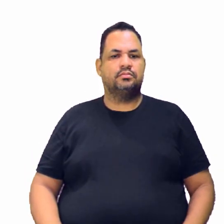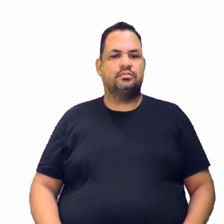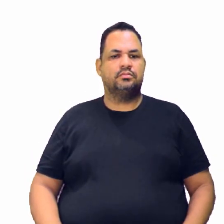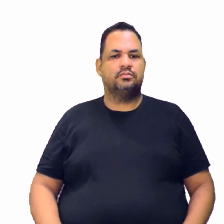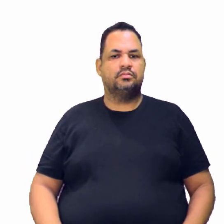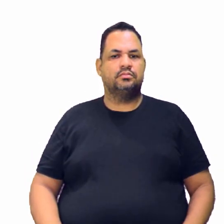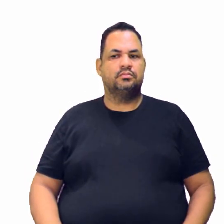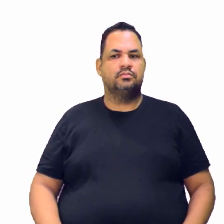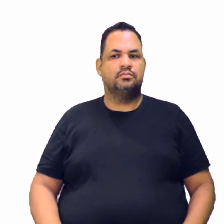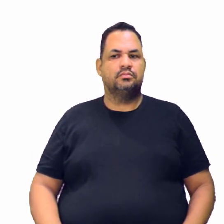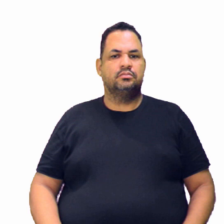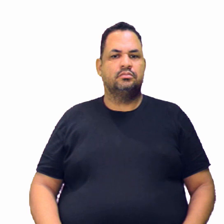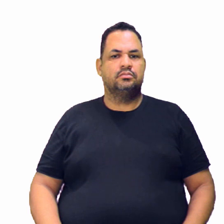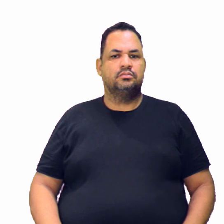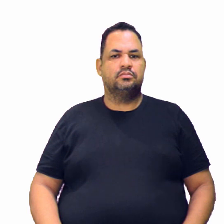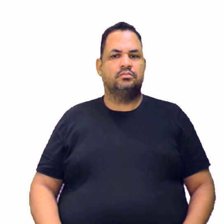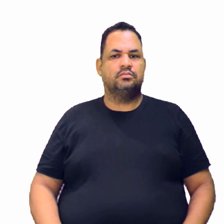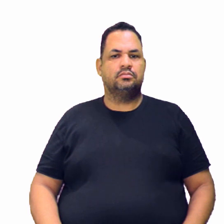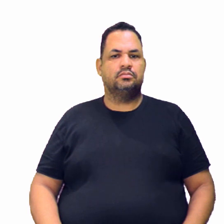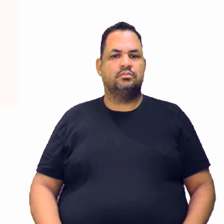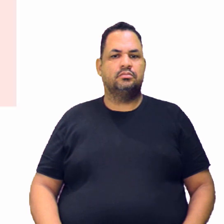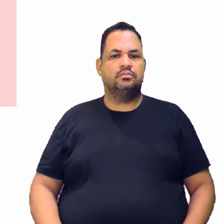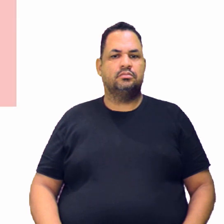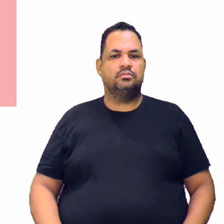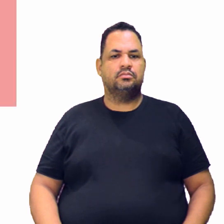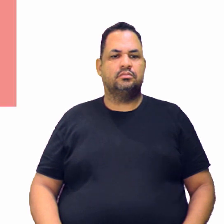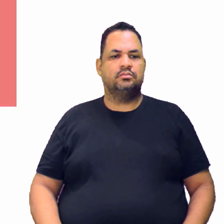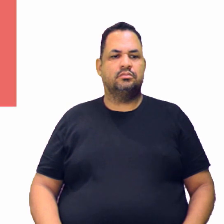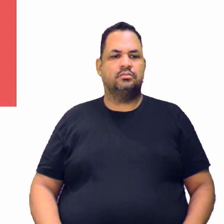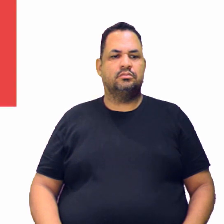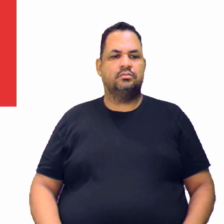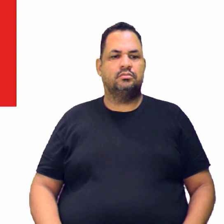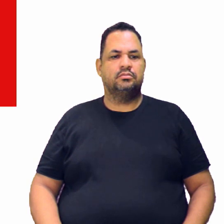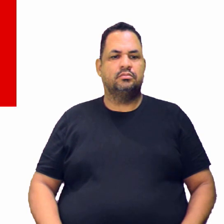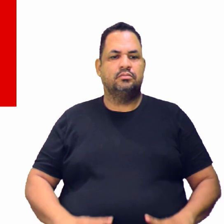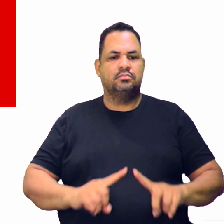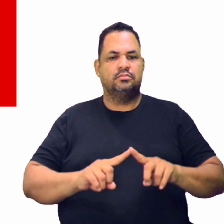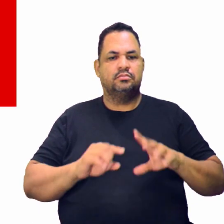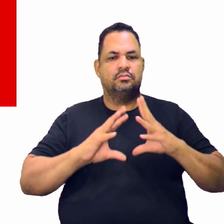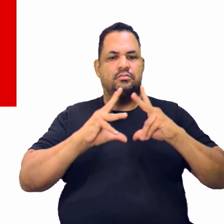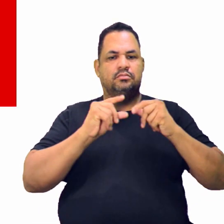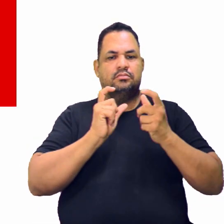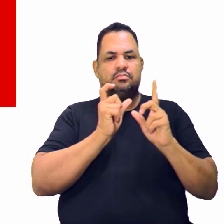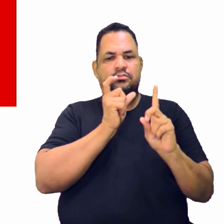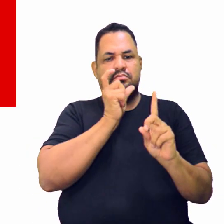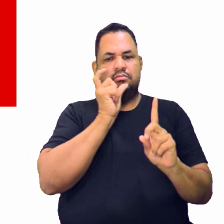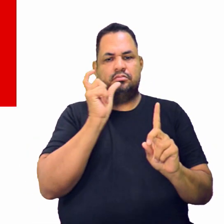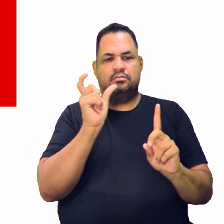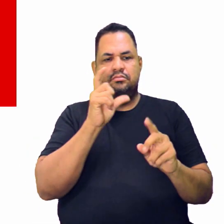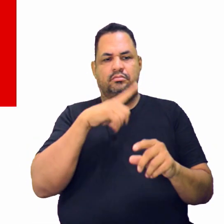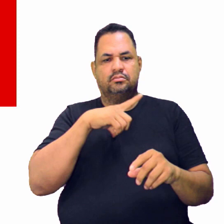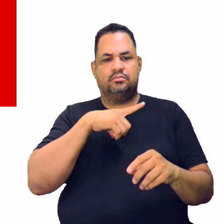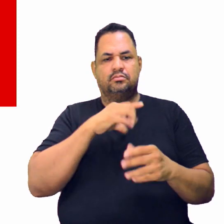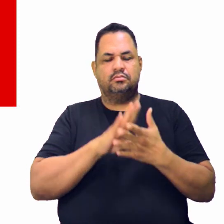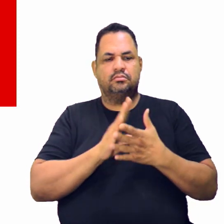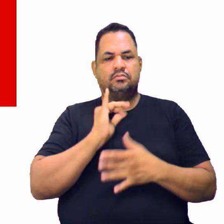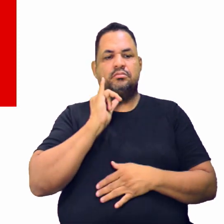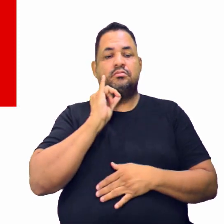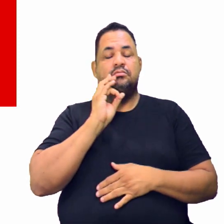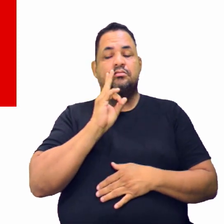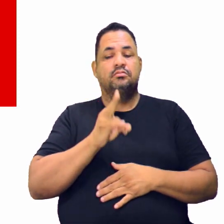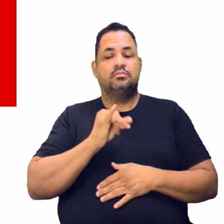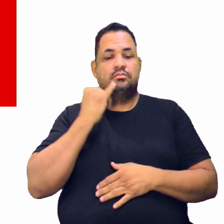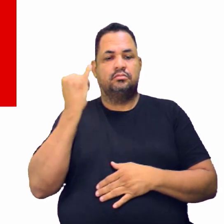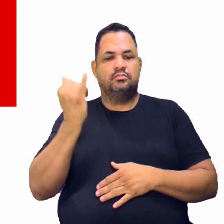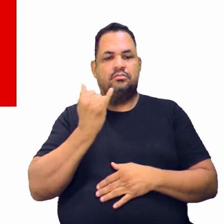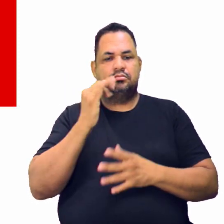Vamos lá. Vamos dando sequência aqui, ó. Porém, nem todas essas palavras têm a mesma importância da frase.